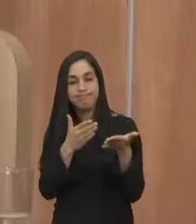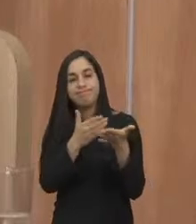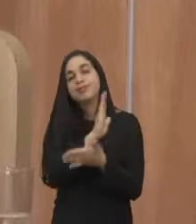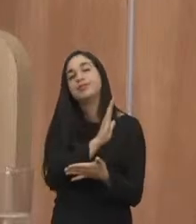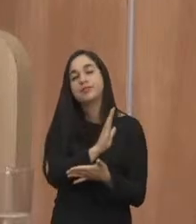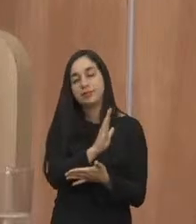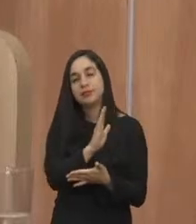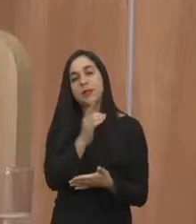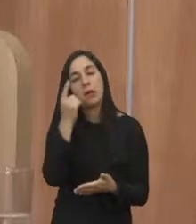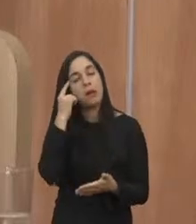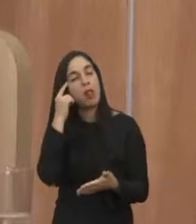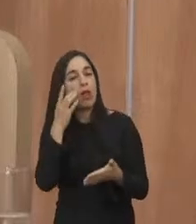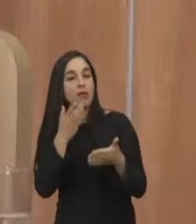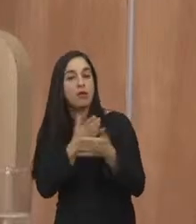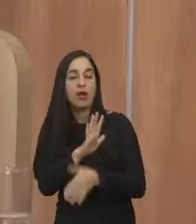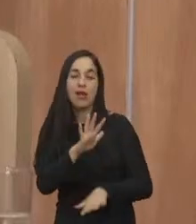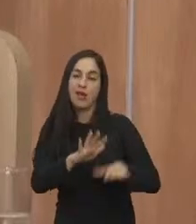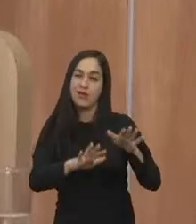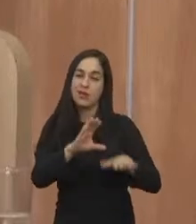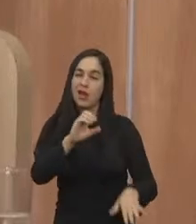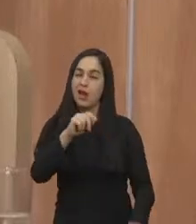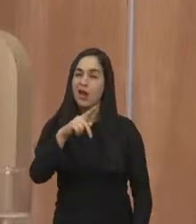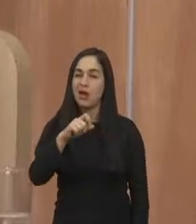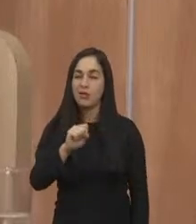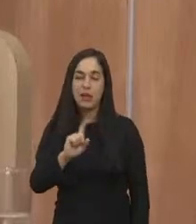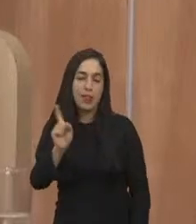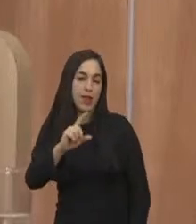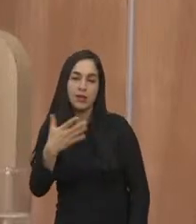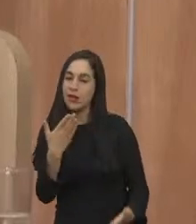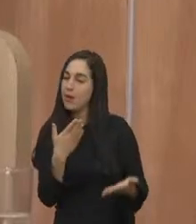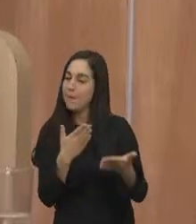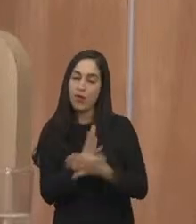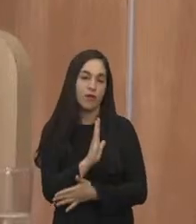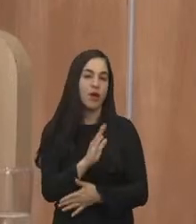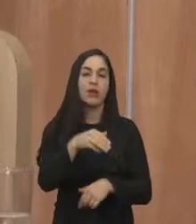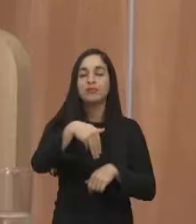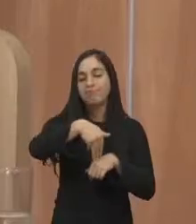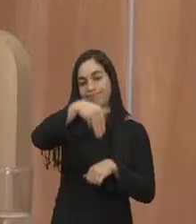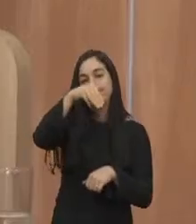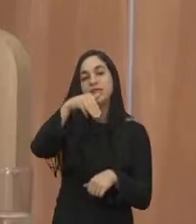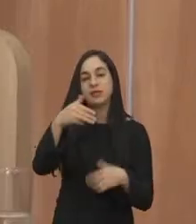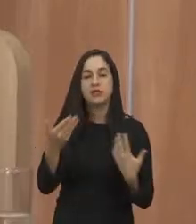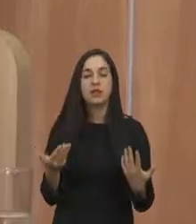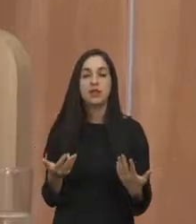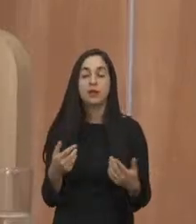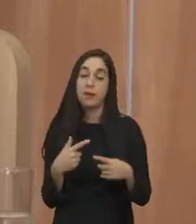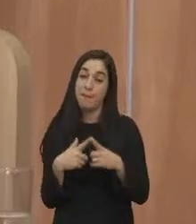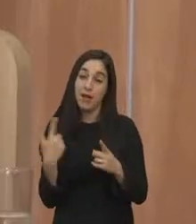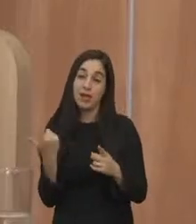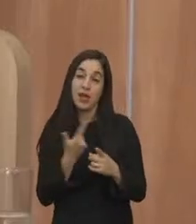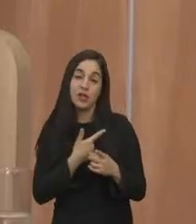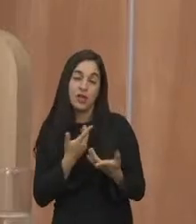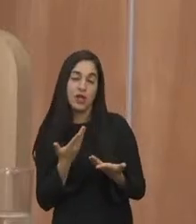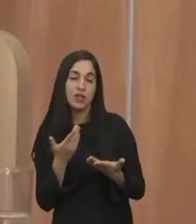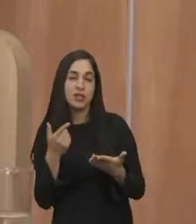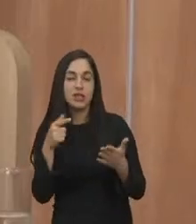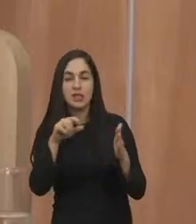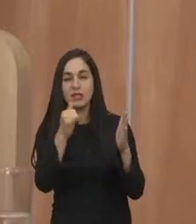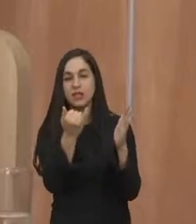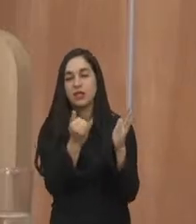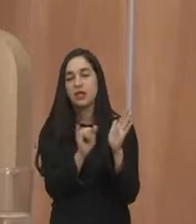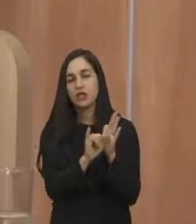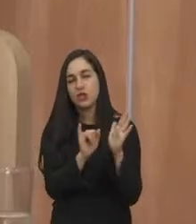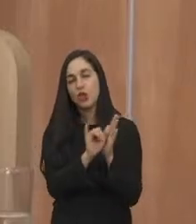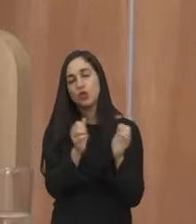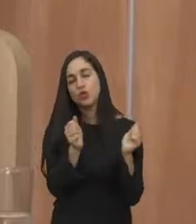em ser aprovado. E, ultimamente, a CAPES não tem aprovado mestrados, né? Mas a gente está participando desse edital junto com a reitoria,